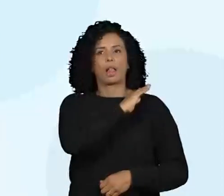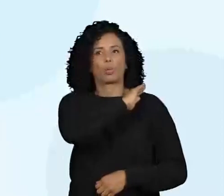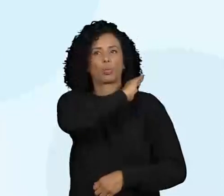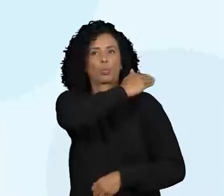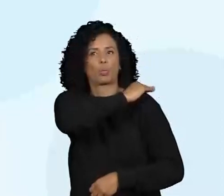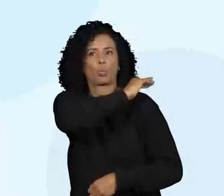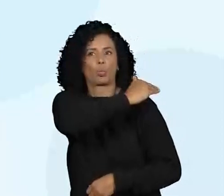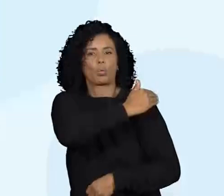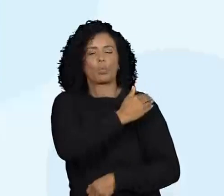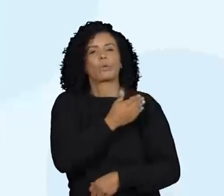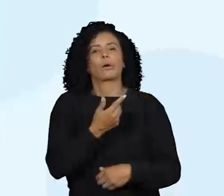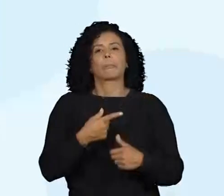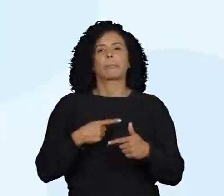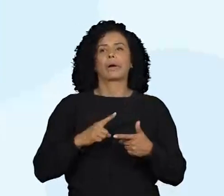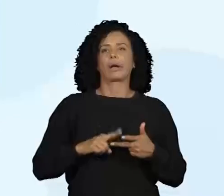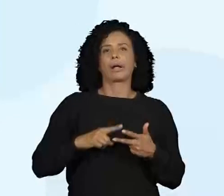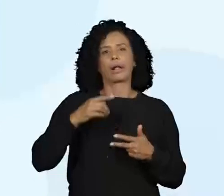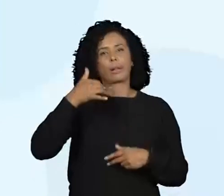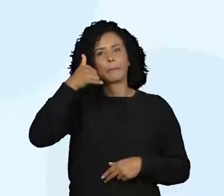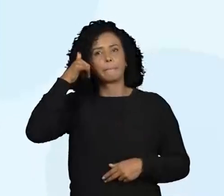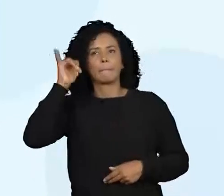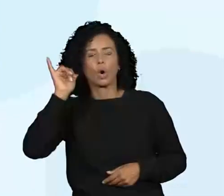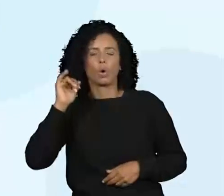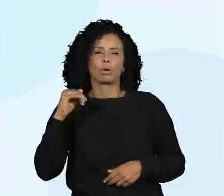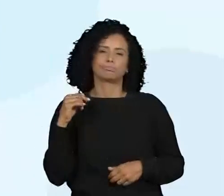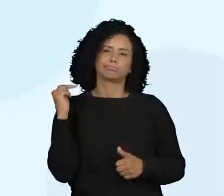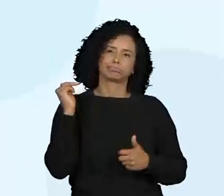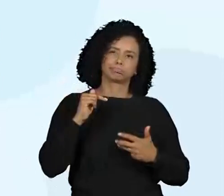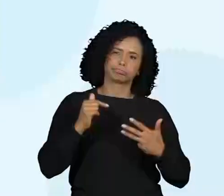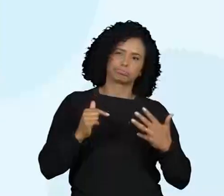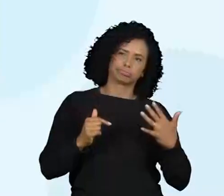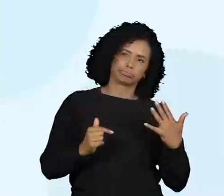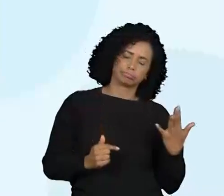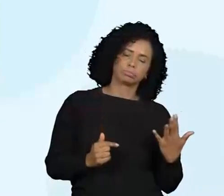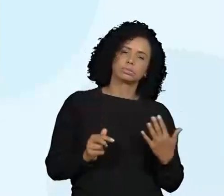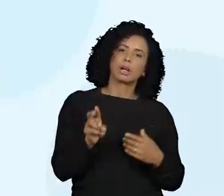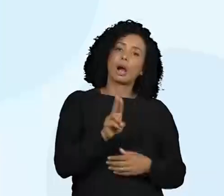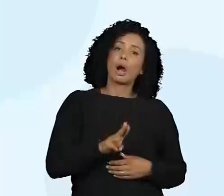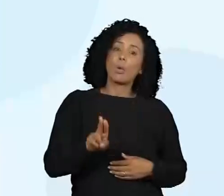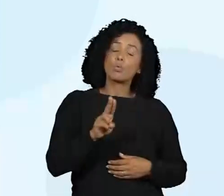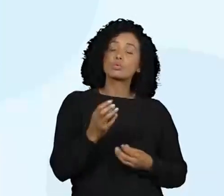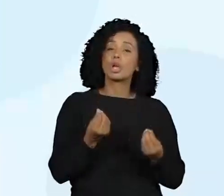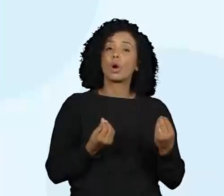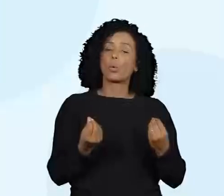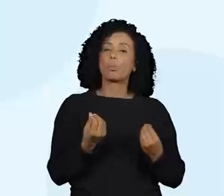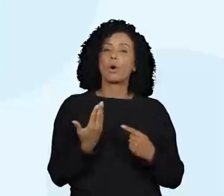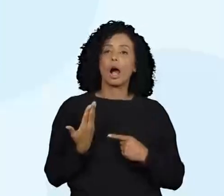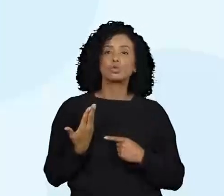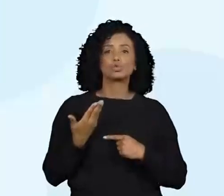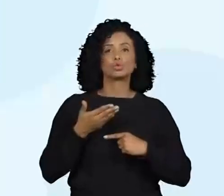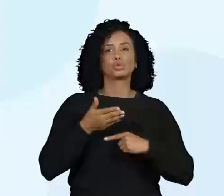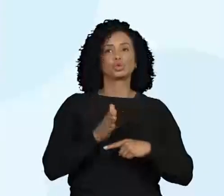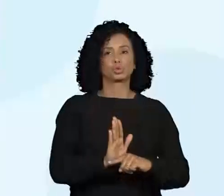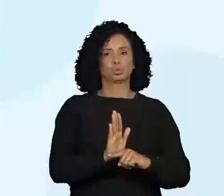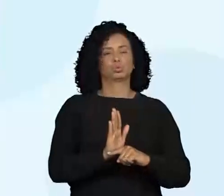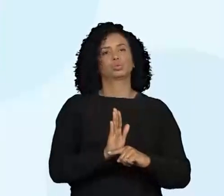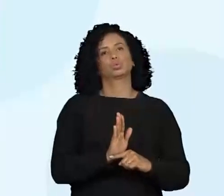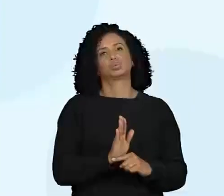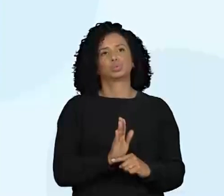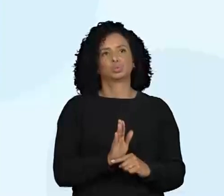entre muitos outros que foram e ainda são utilizados como força para